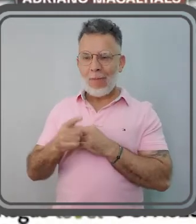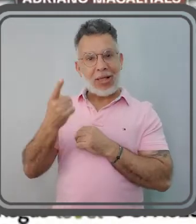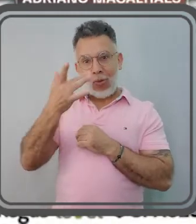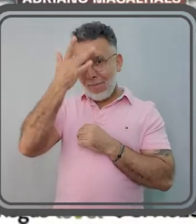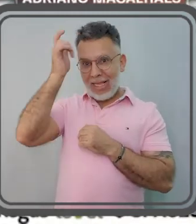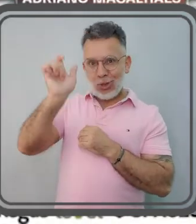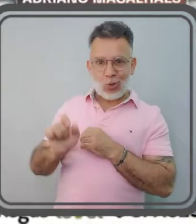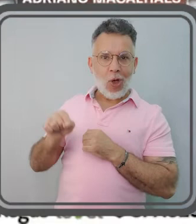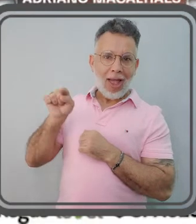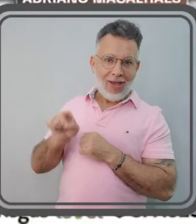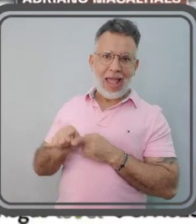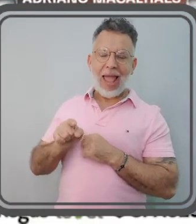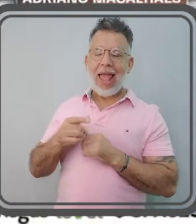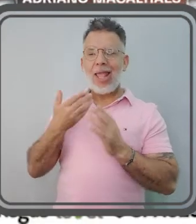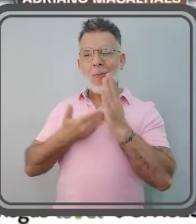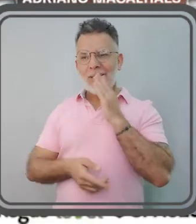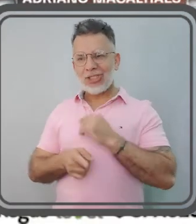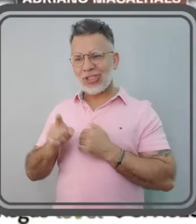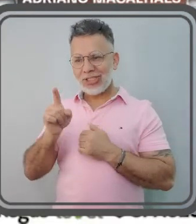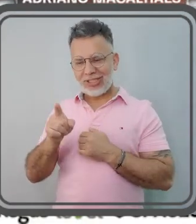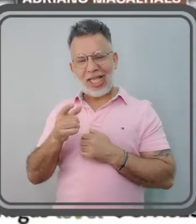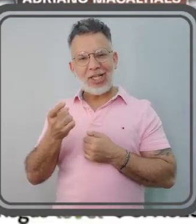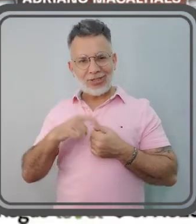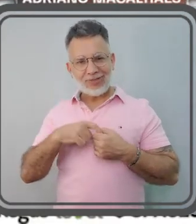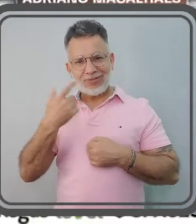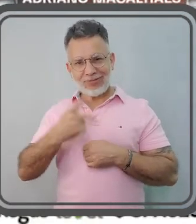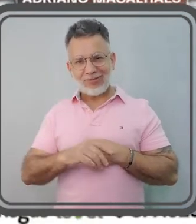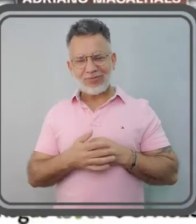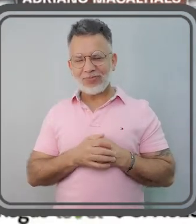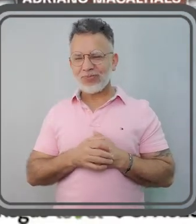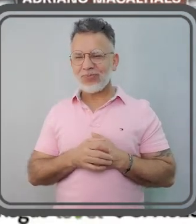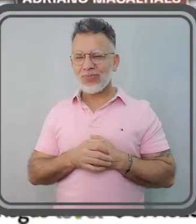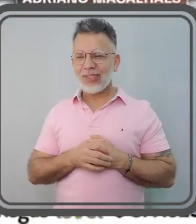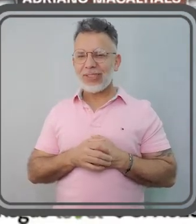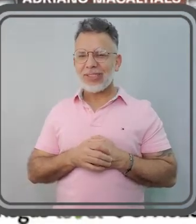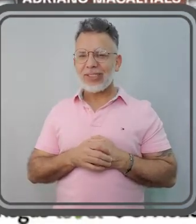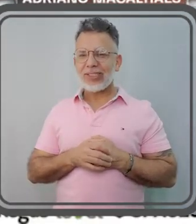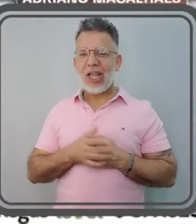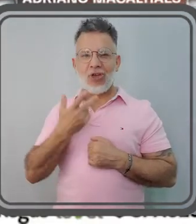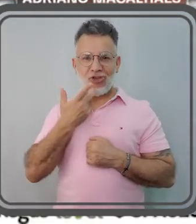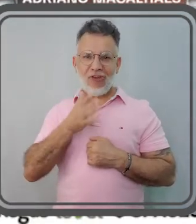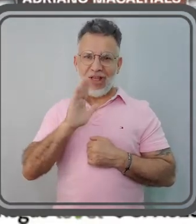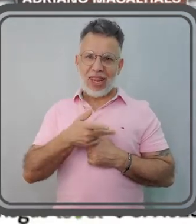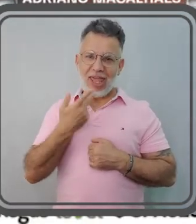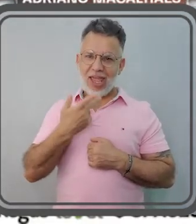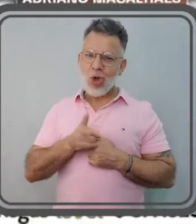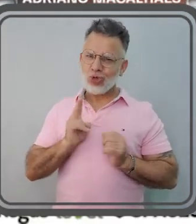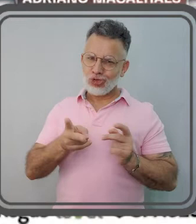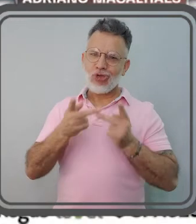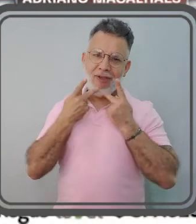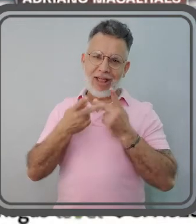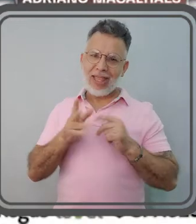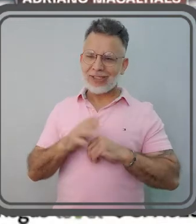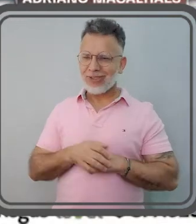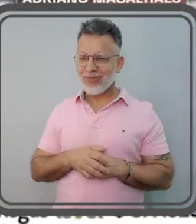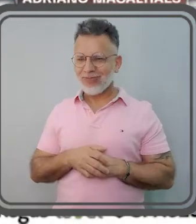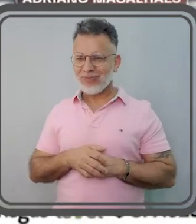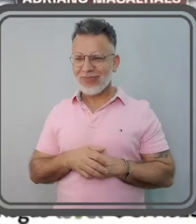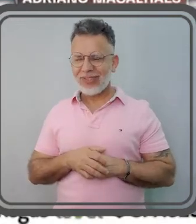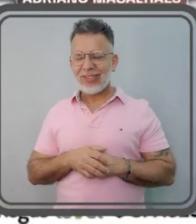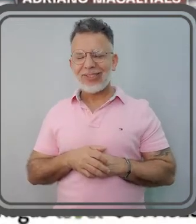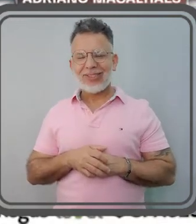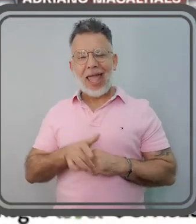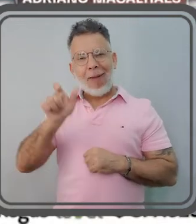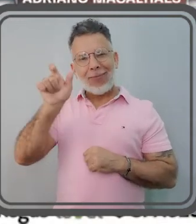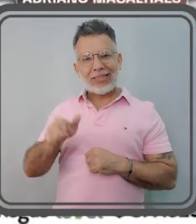Tá, beleza, eu falei já aqui, continuei falando, tá? A pessoa que me inspirou de fato no início da Splash foi o